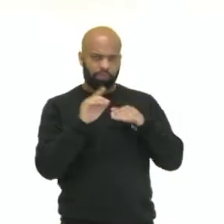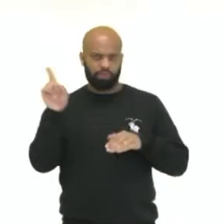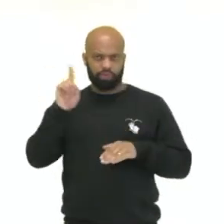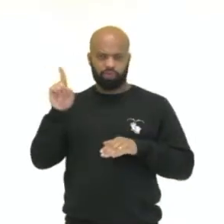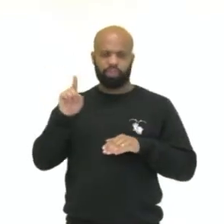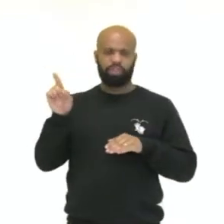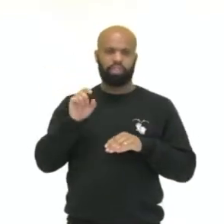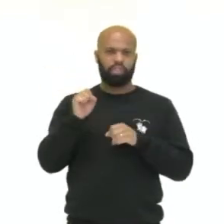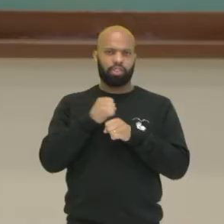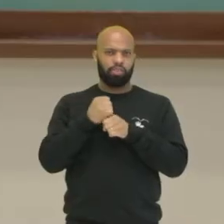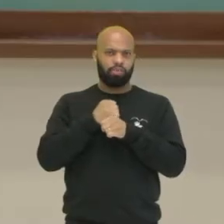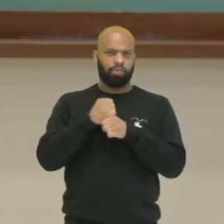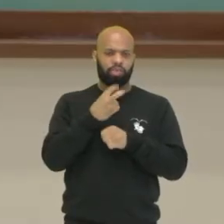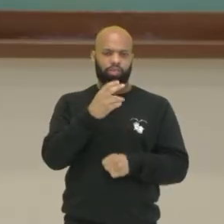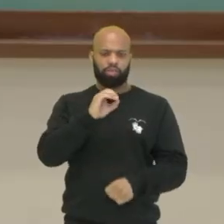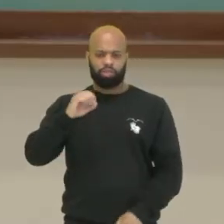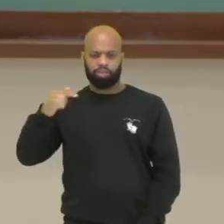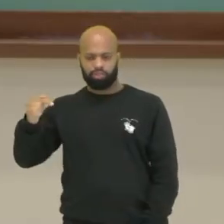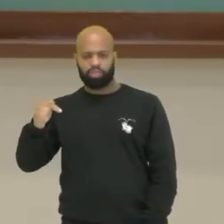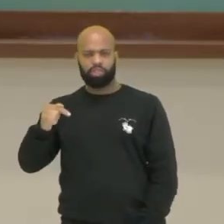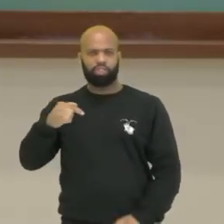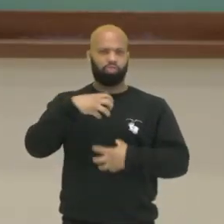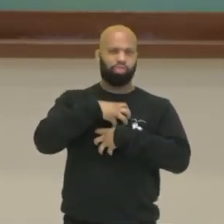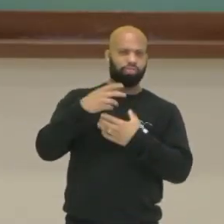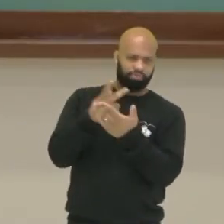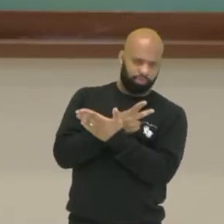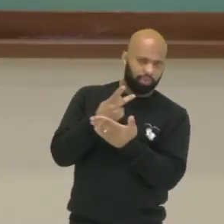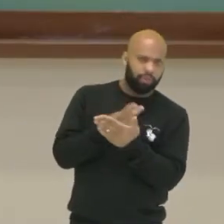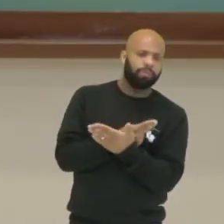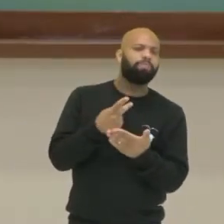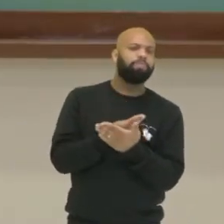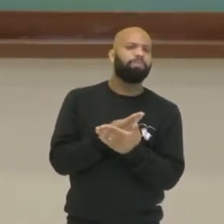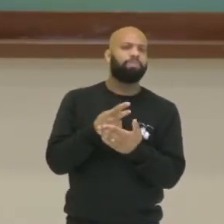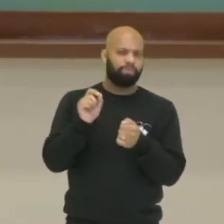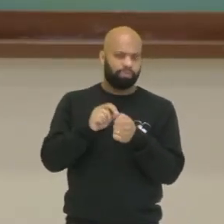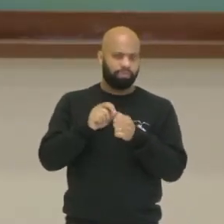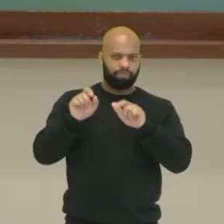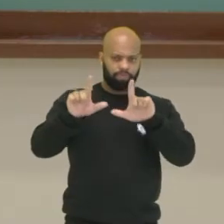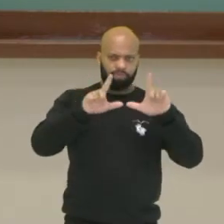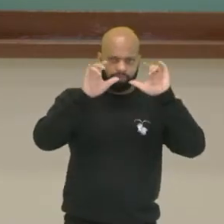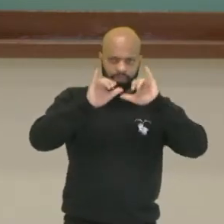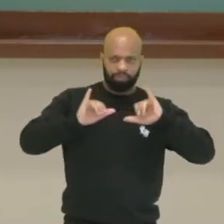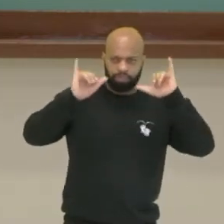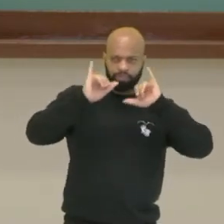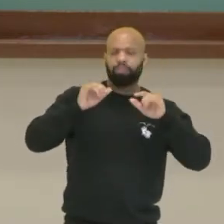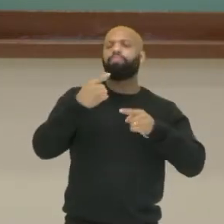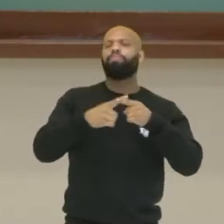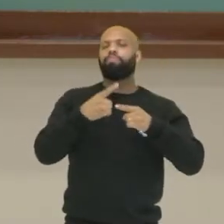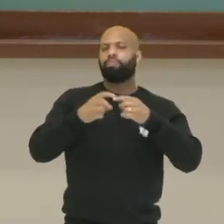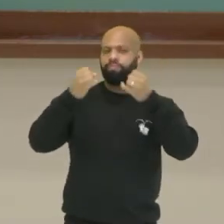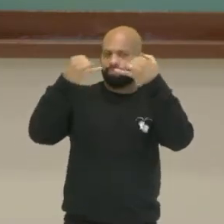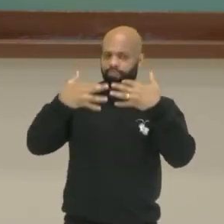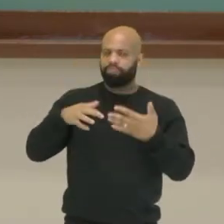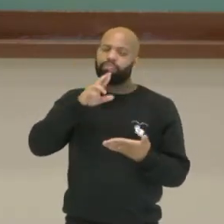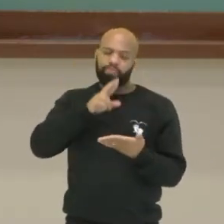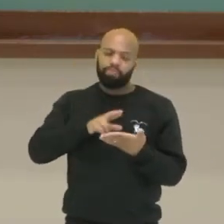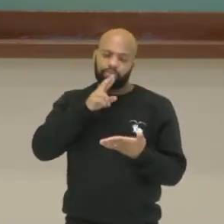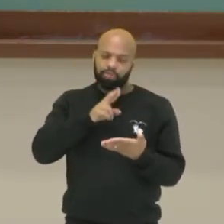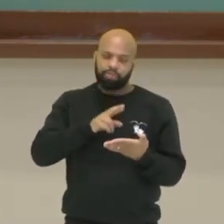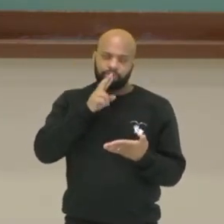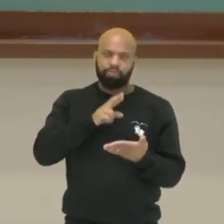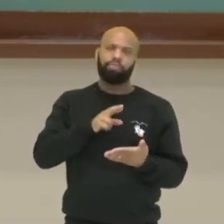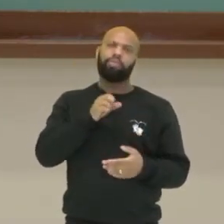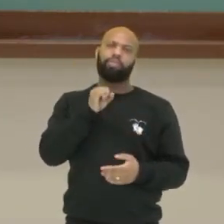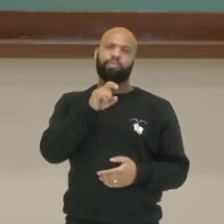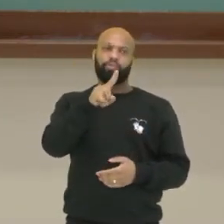é abusiva? Por quê? Então, nesse momento agora, você vai ficar pensando aí, vai responder. Óbvio